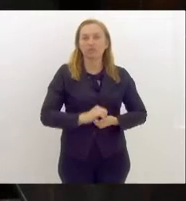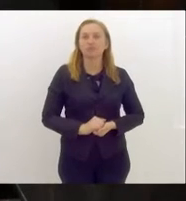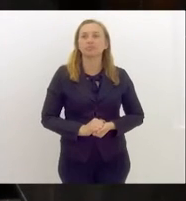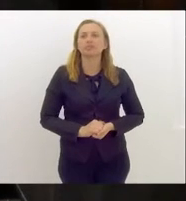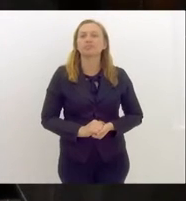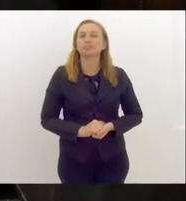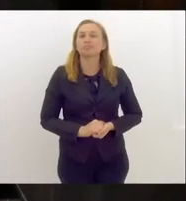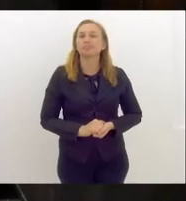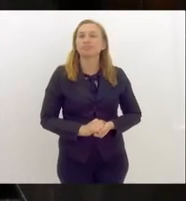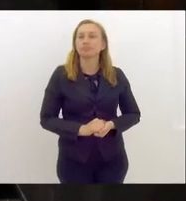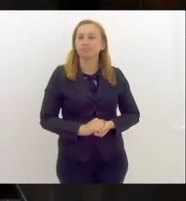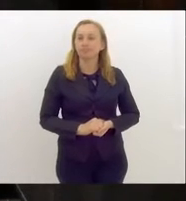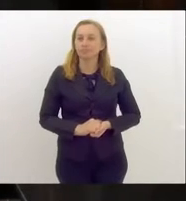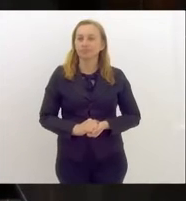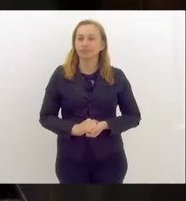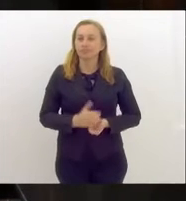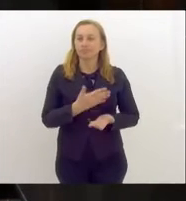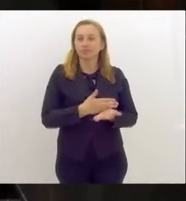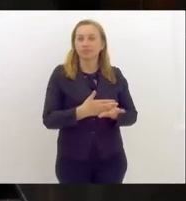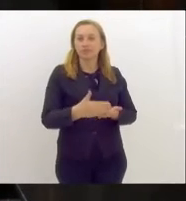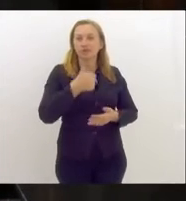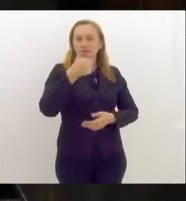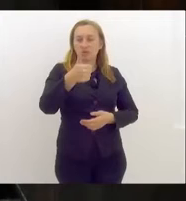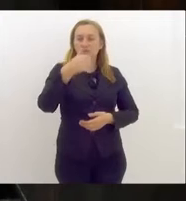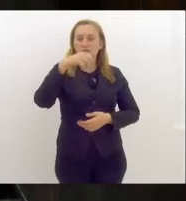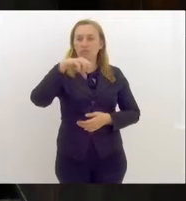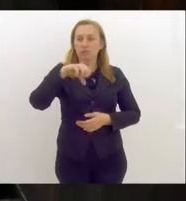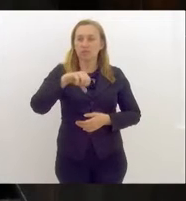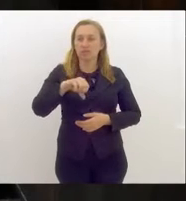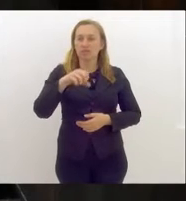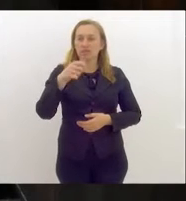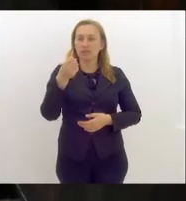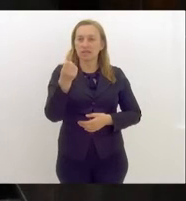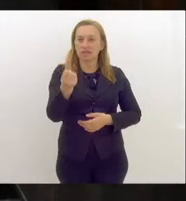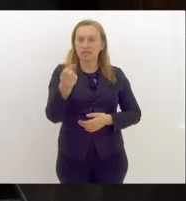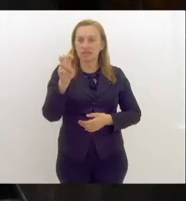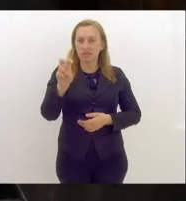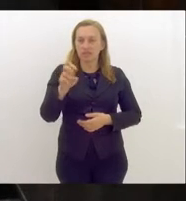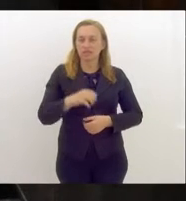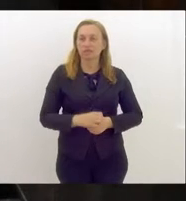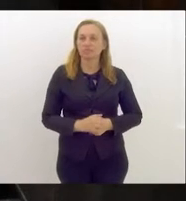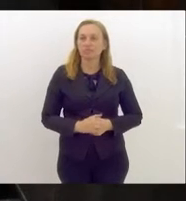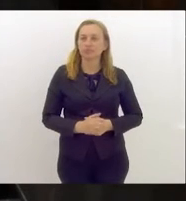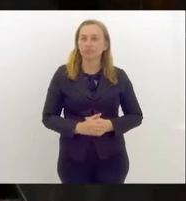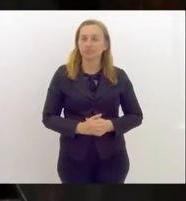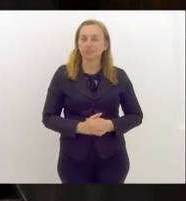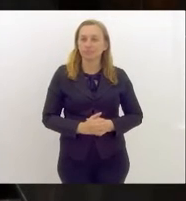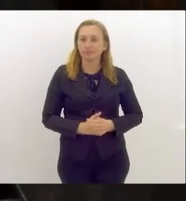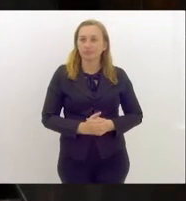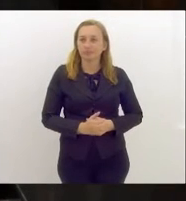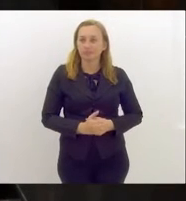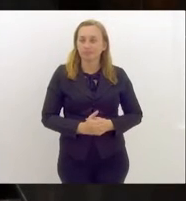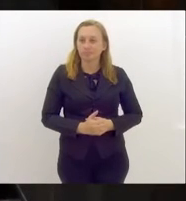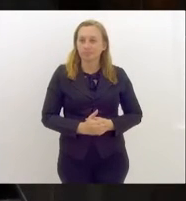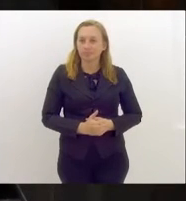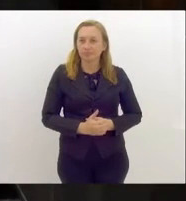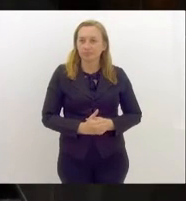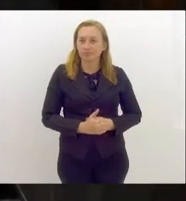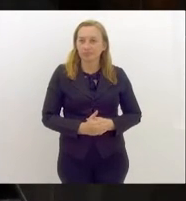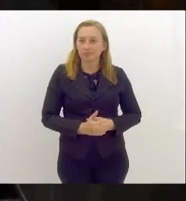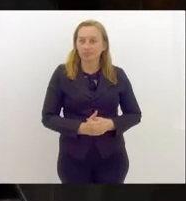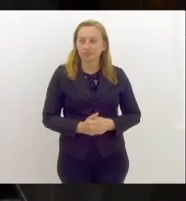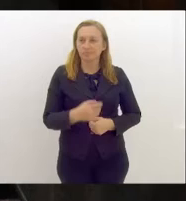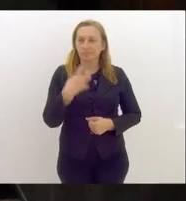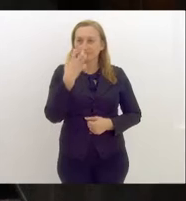que teve início em 1965 quando a cantora